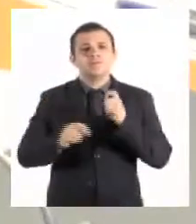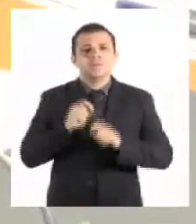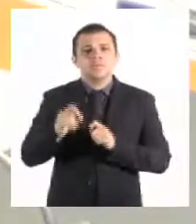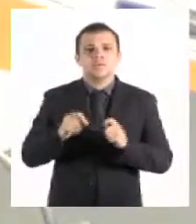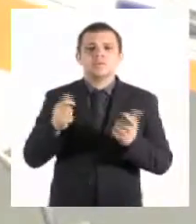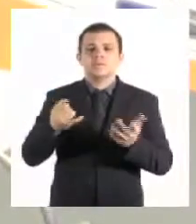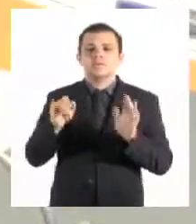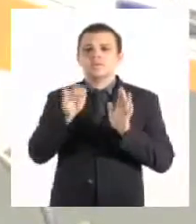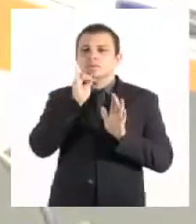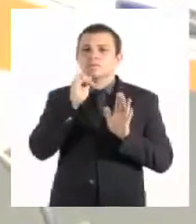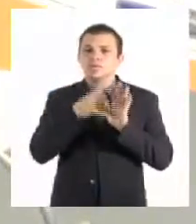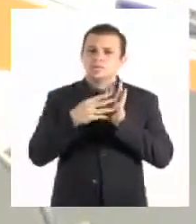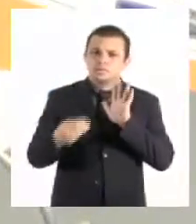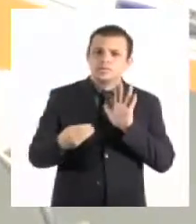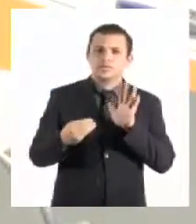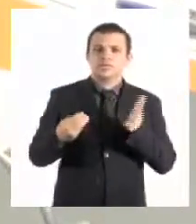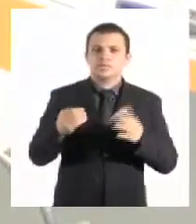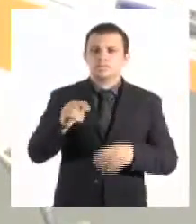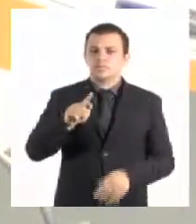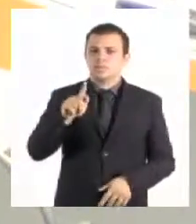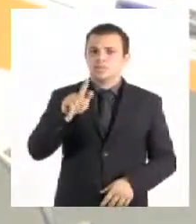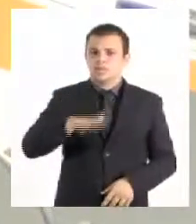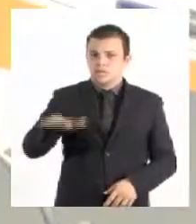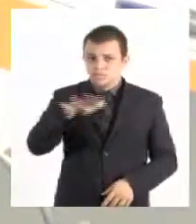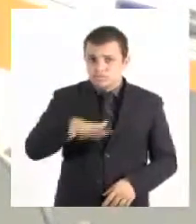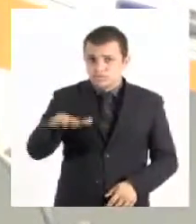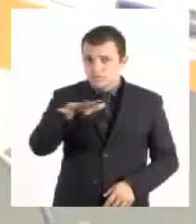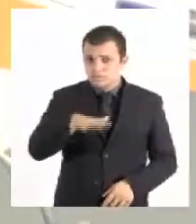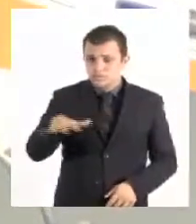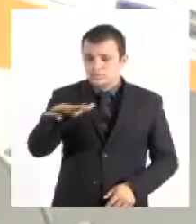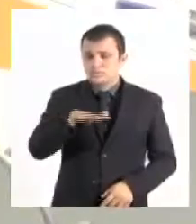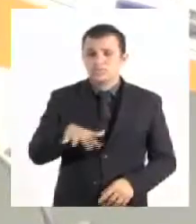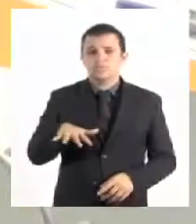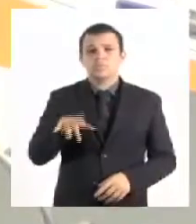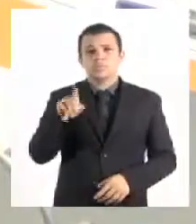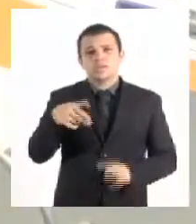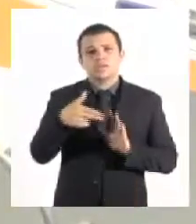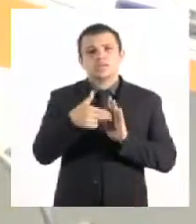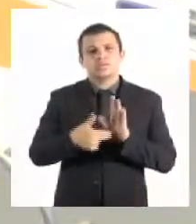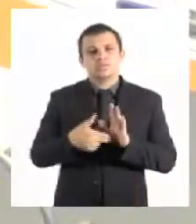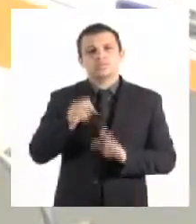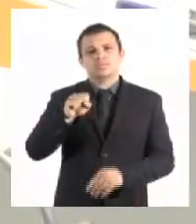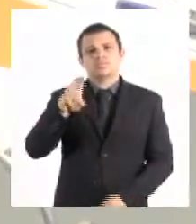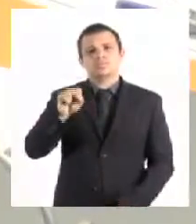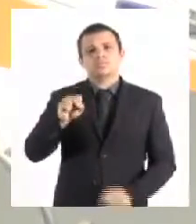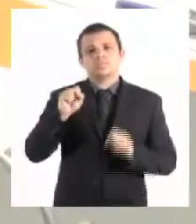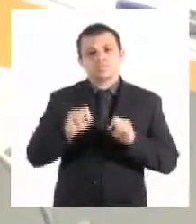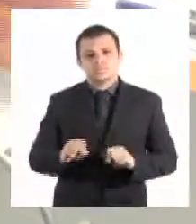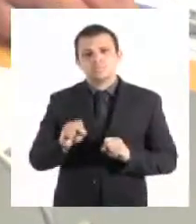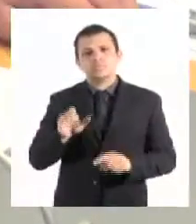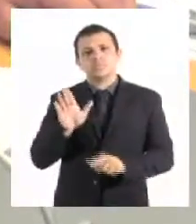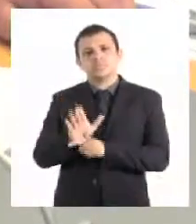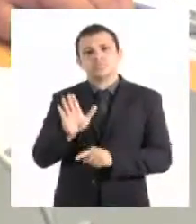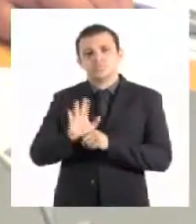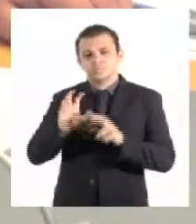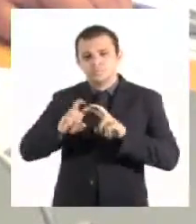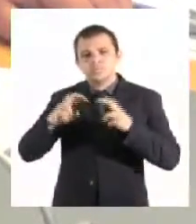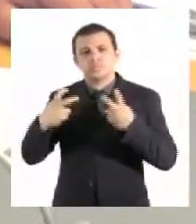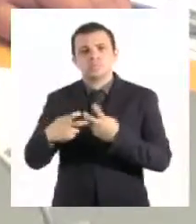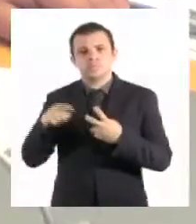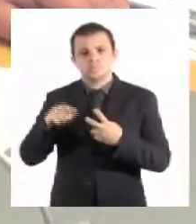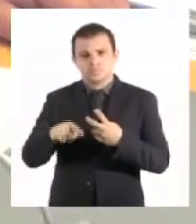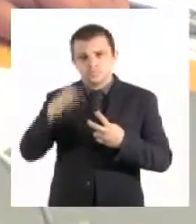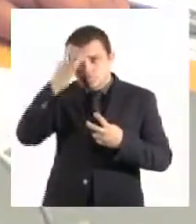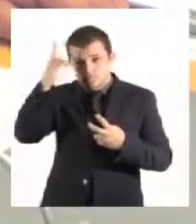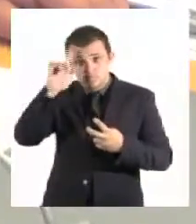uma norma do SUS, para atender justamente a Comissão de Intergestores